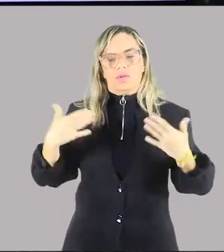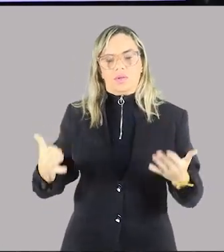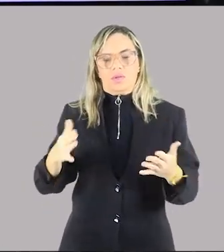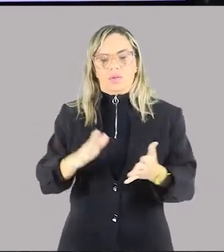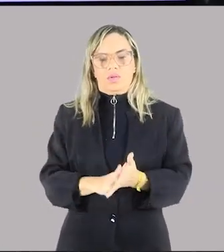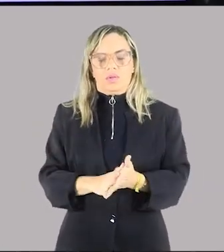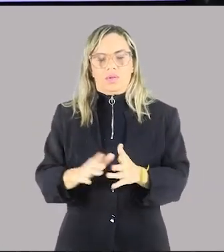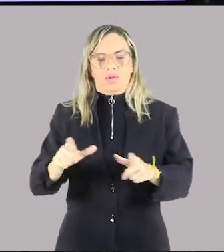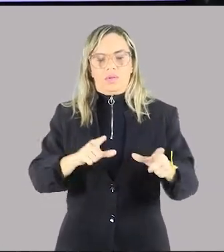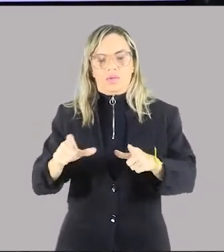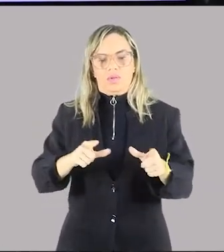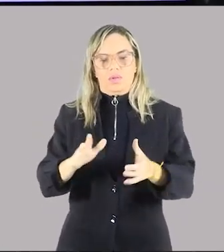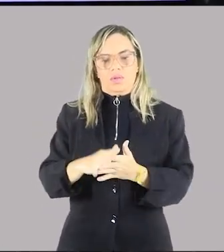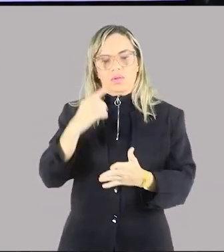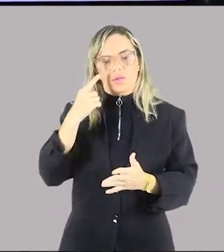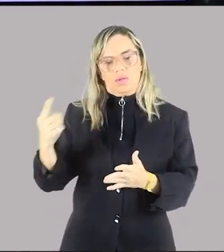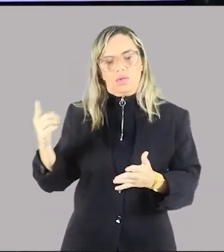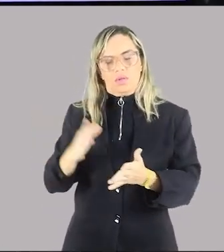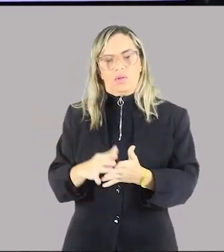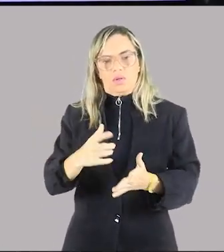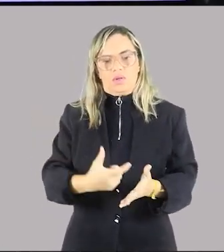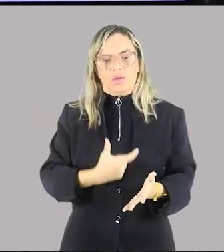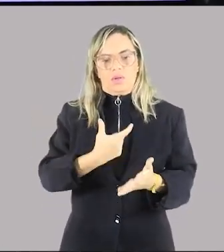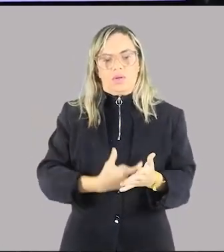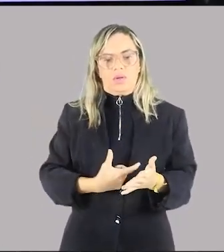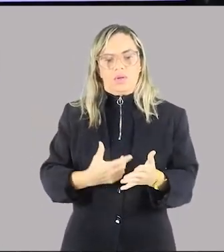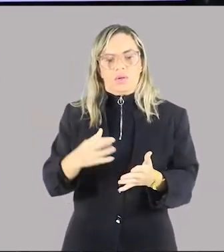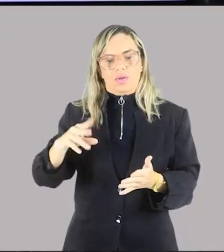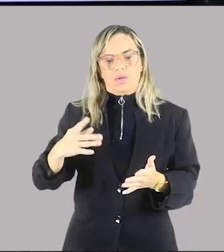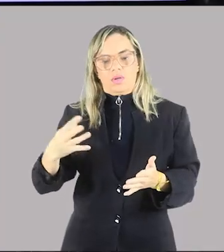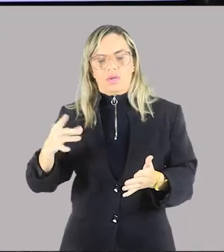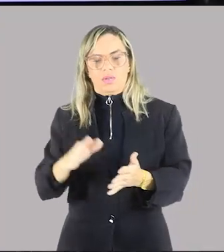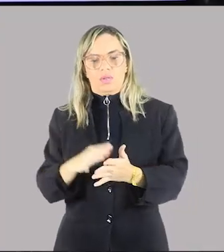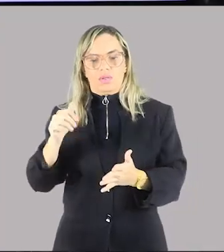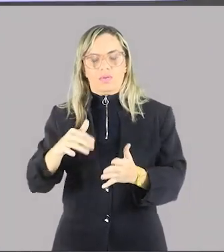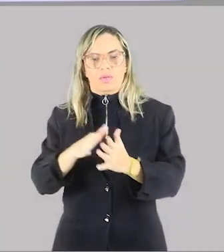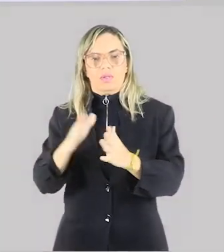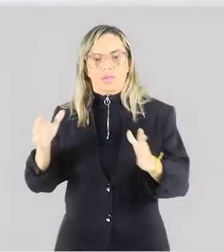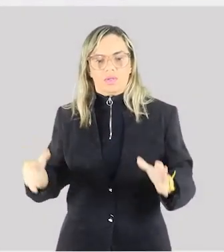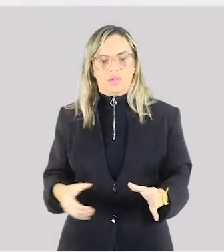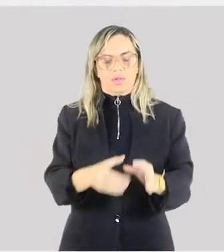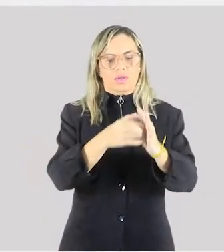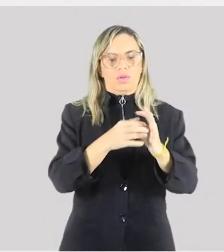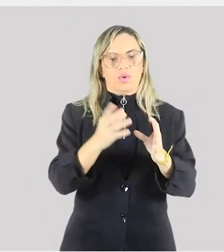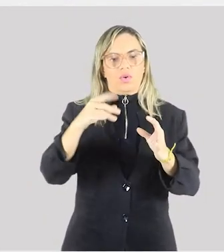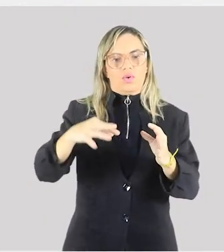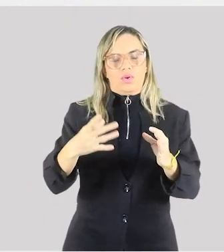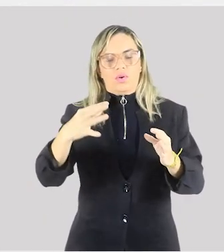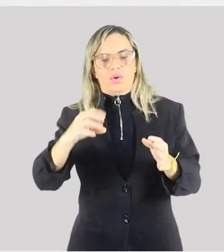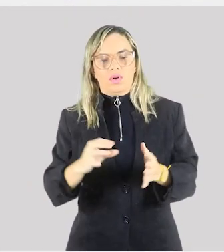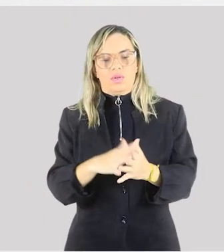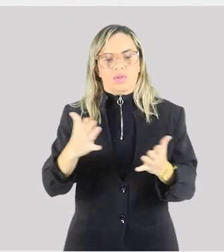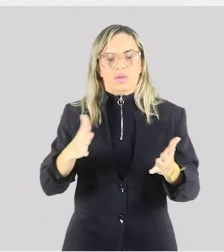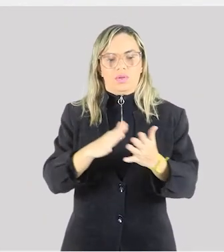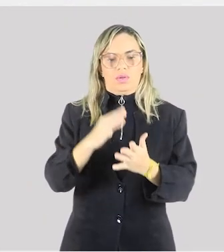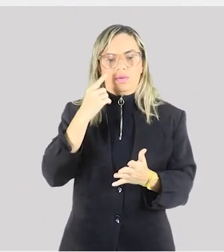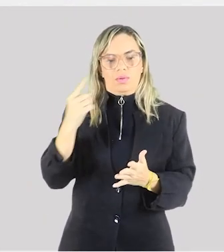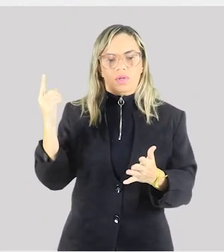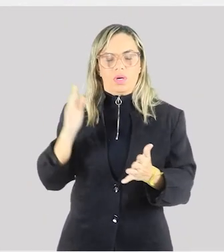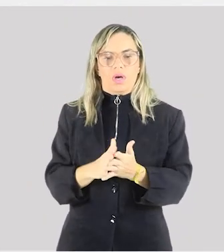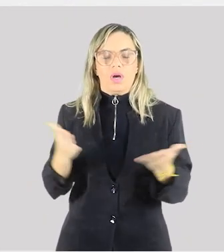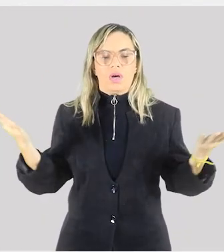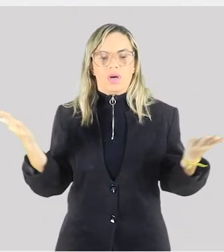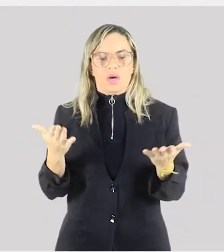com vínculo através de convênio com a administração pública, perfeito? Servidores estatais, finalmente chegamos. São de 3